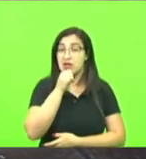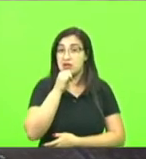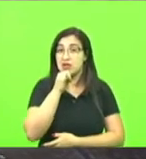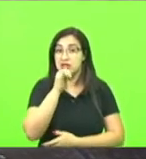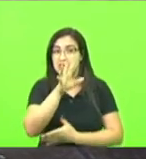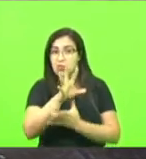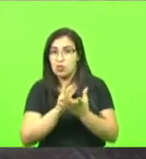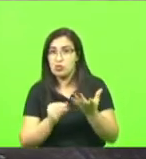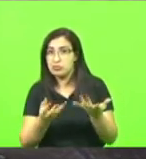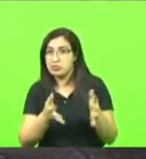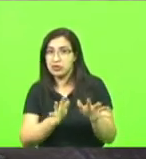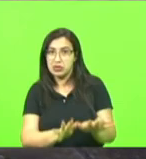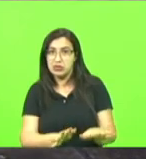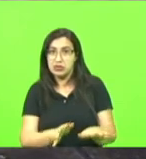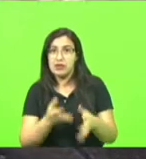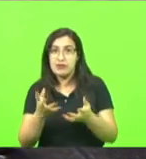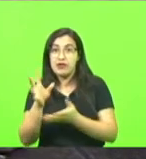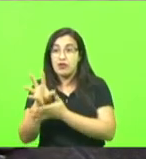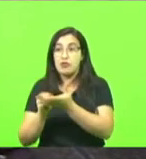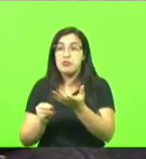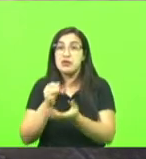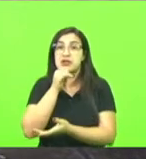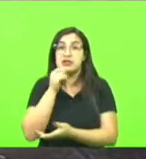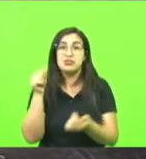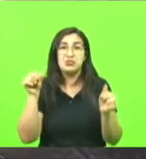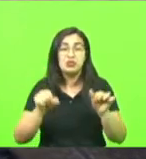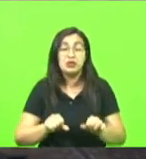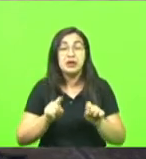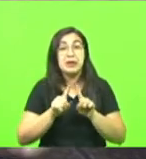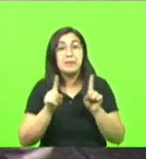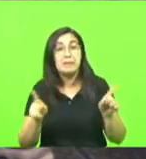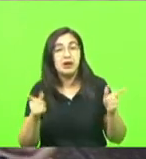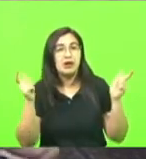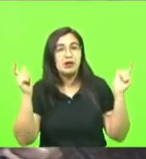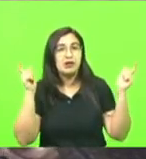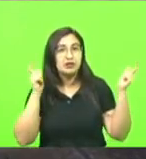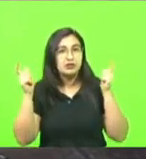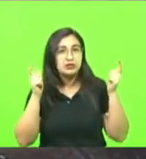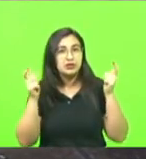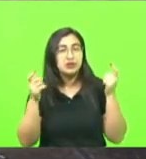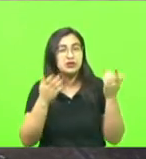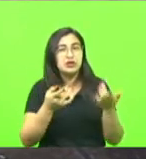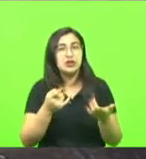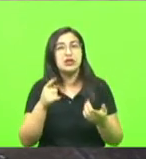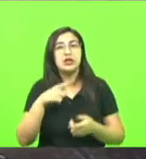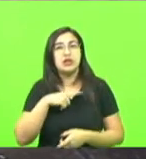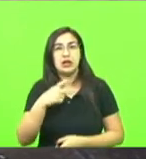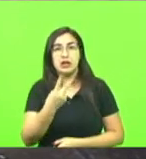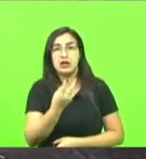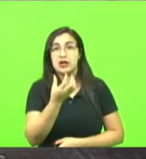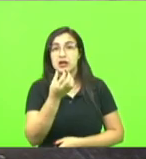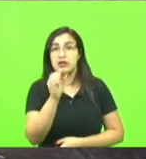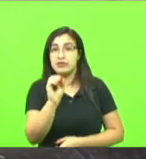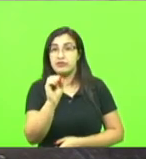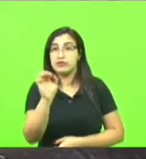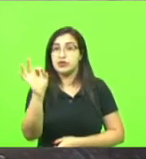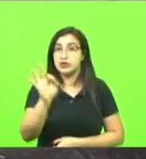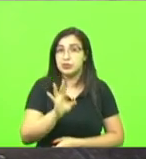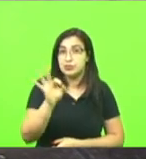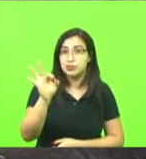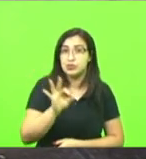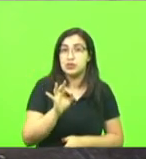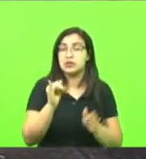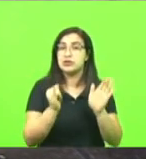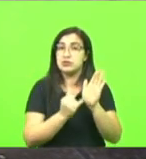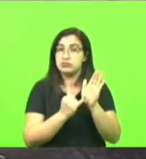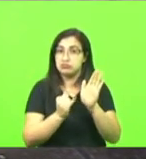a gente só quer copiar exemplo ruim aqui, parece, né? Mas o Chile, com uma carga de 20%, uma carga tributária